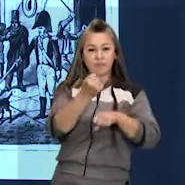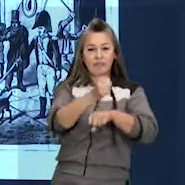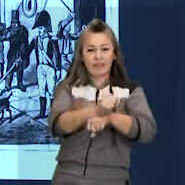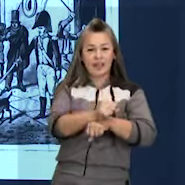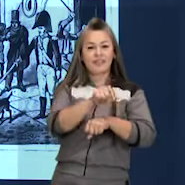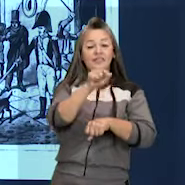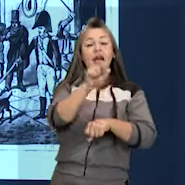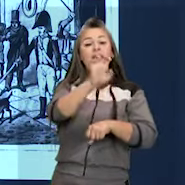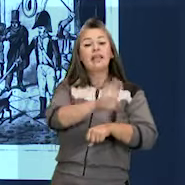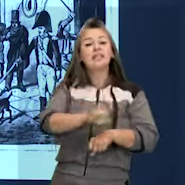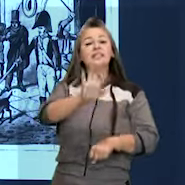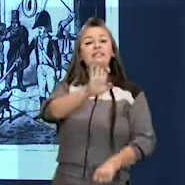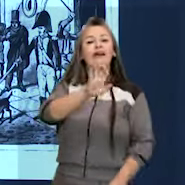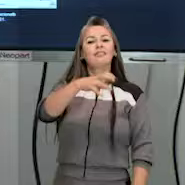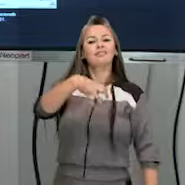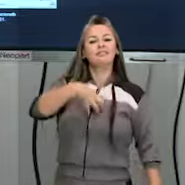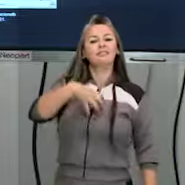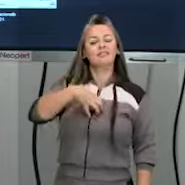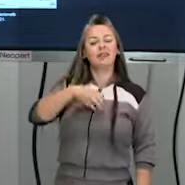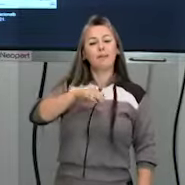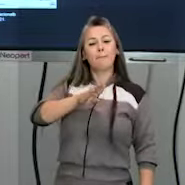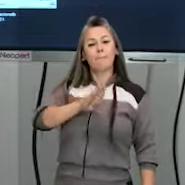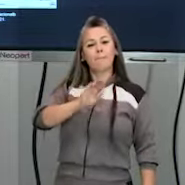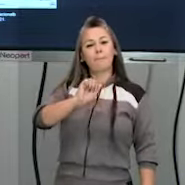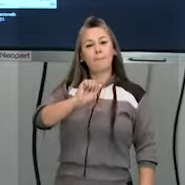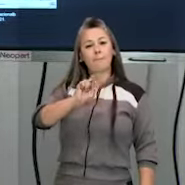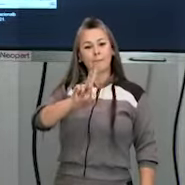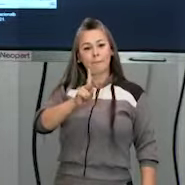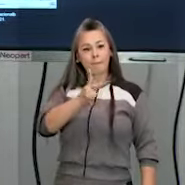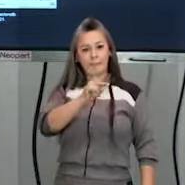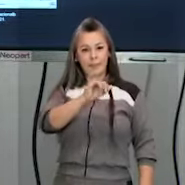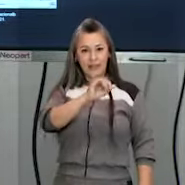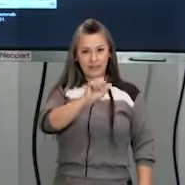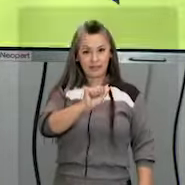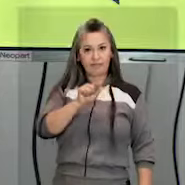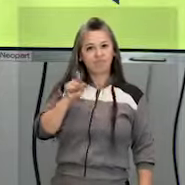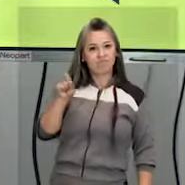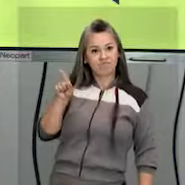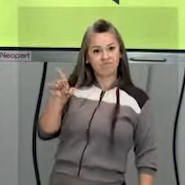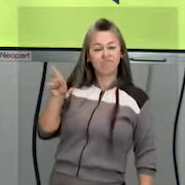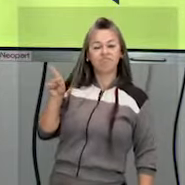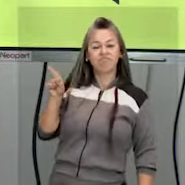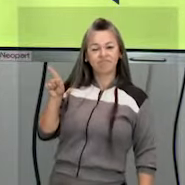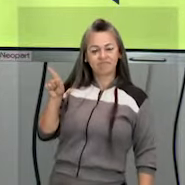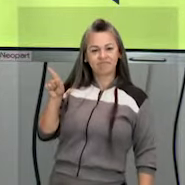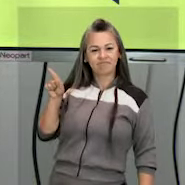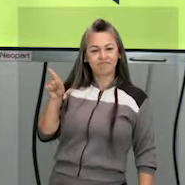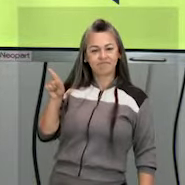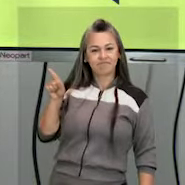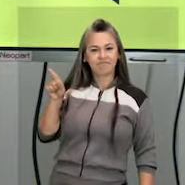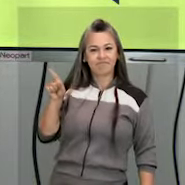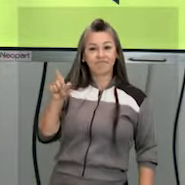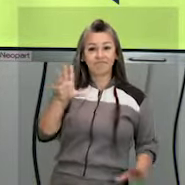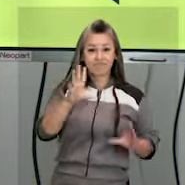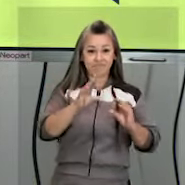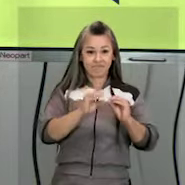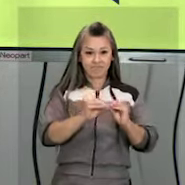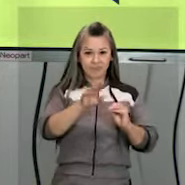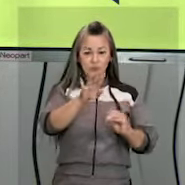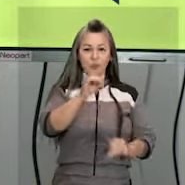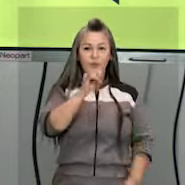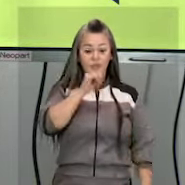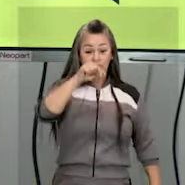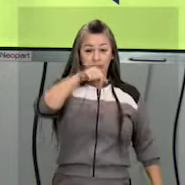Bahia, a negociação das pessoas escravizadas. Bom, o Brasil ele foi o último país